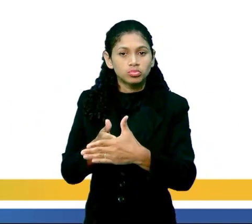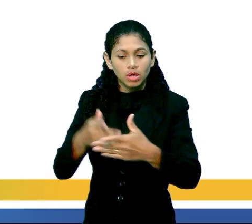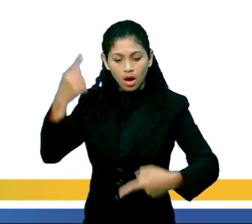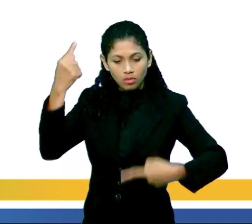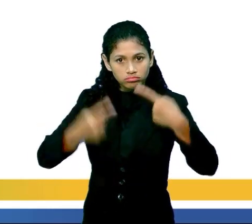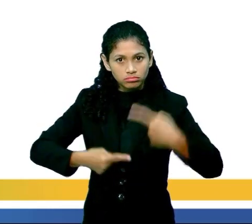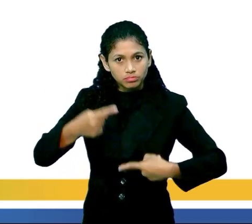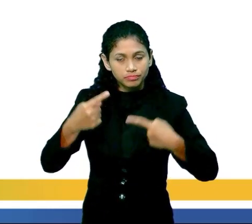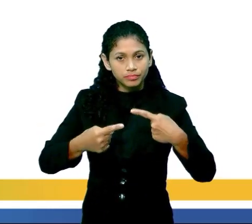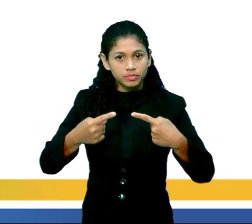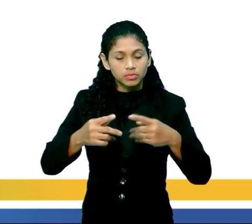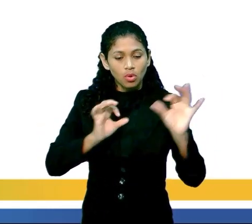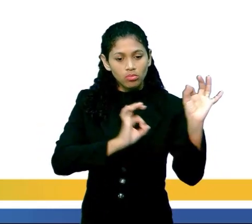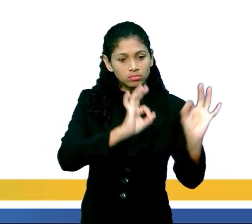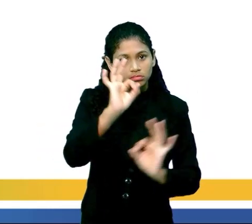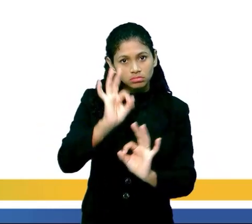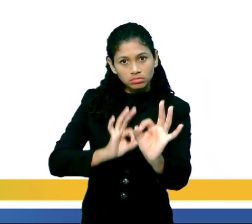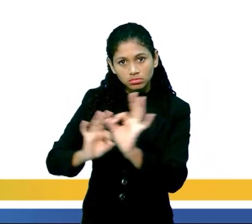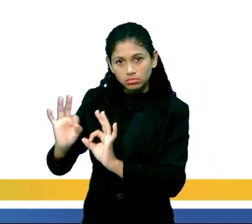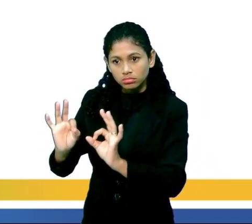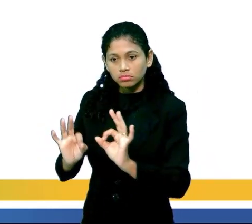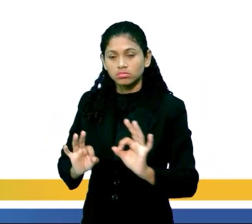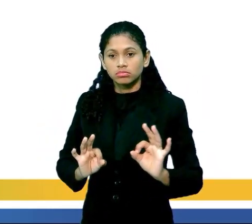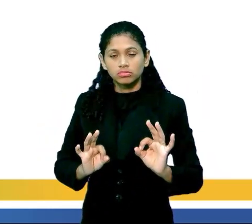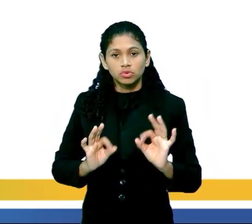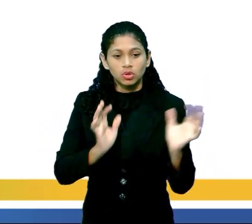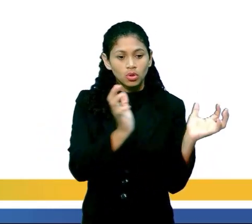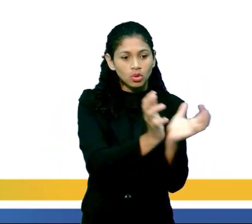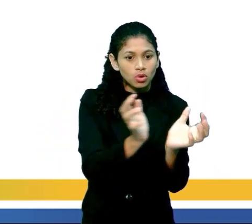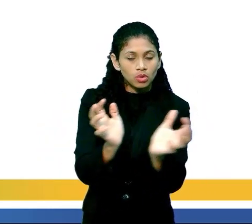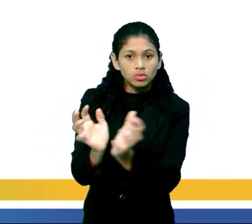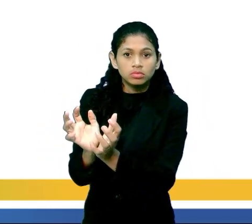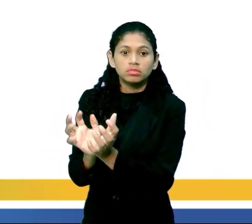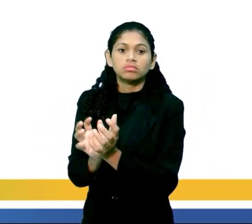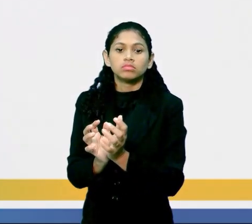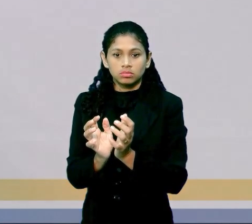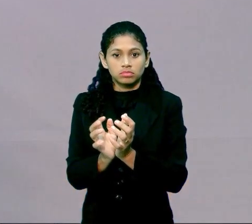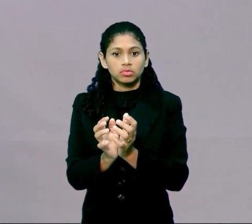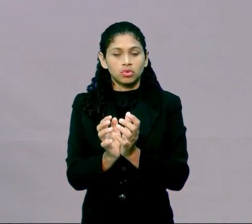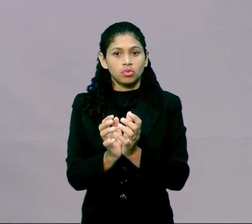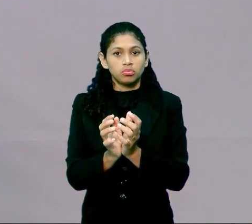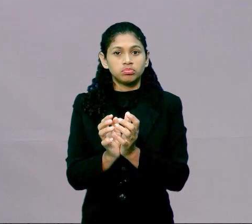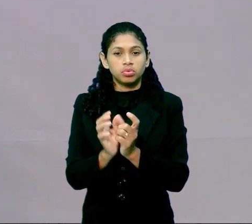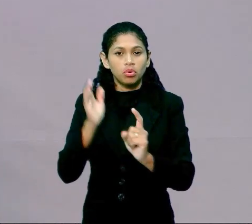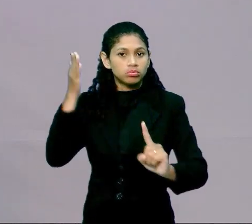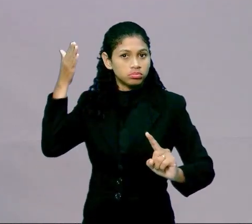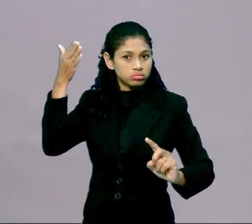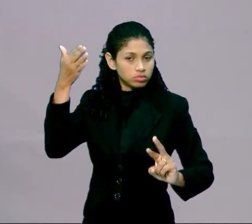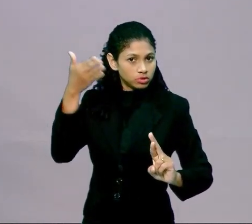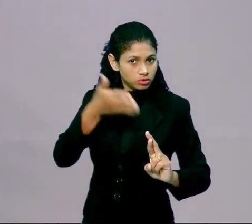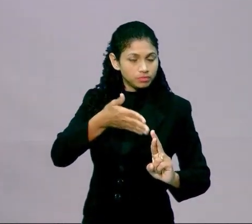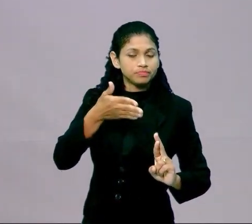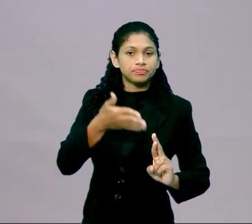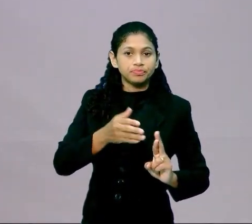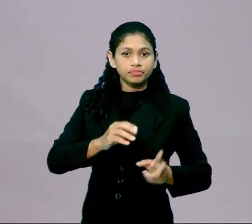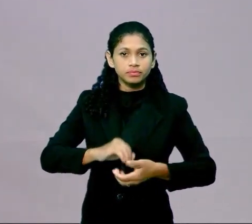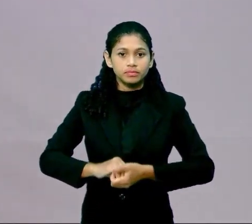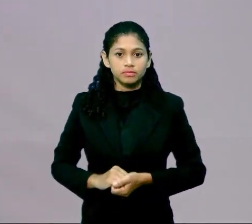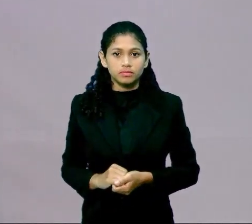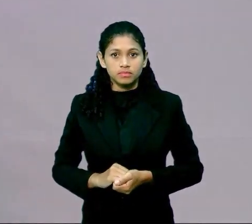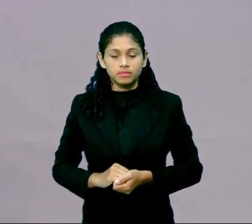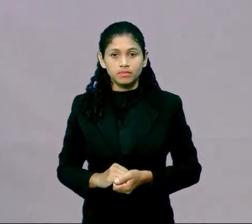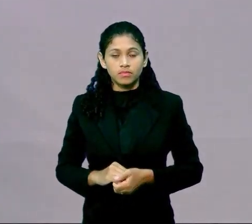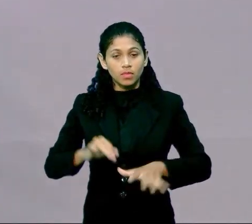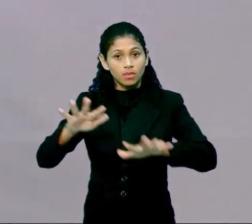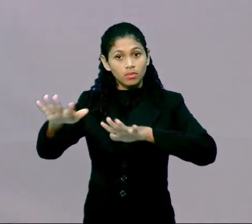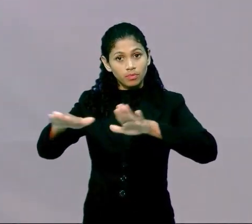competitiva, organizada em torno dos grupos hegemônicos. Então prestem bem atenção. Um tipo de